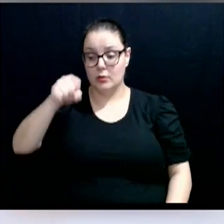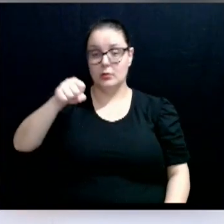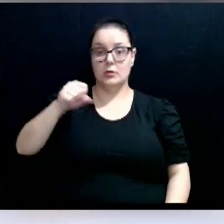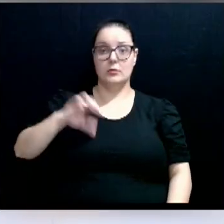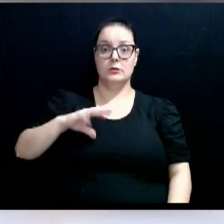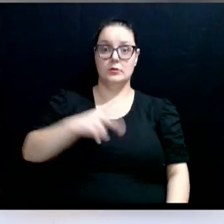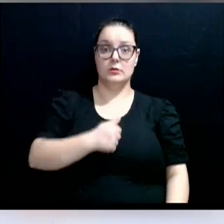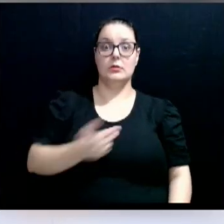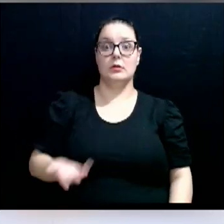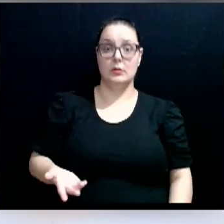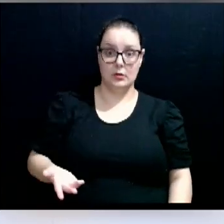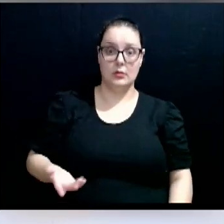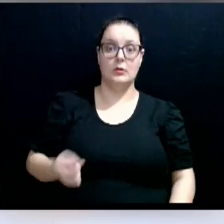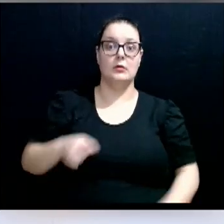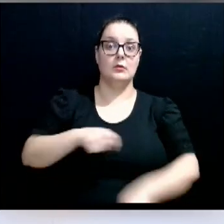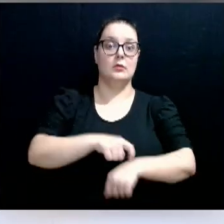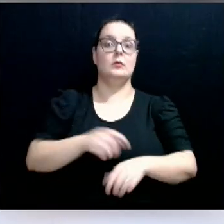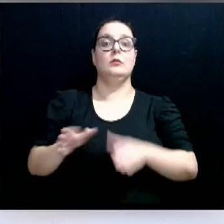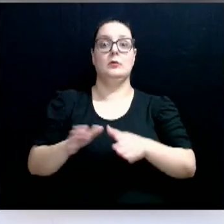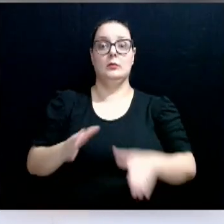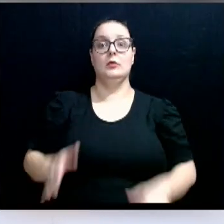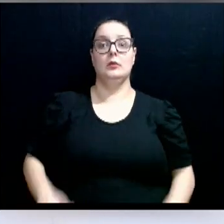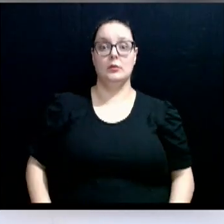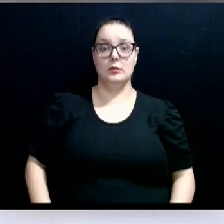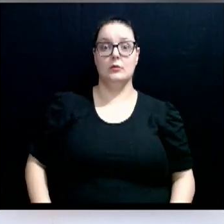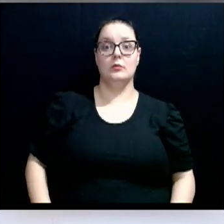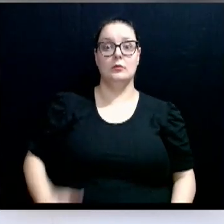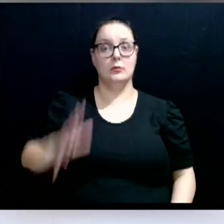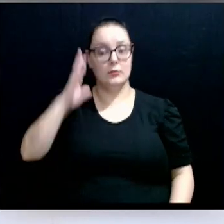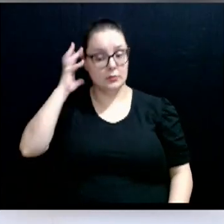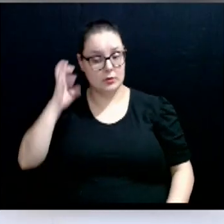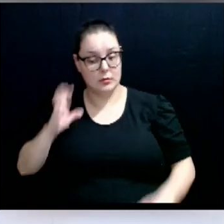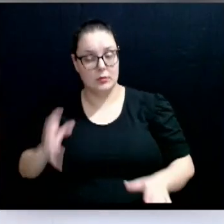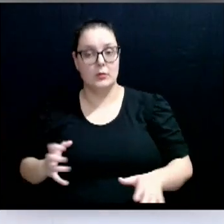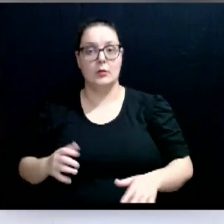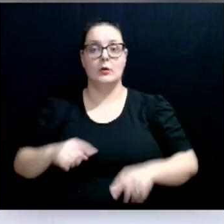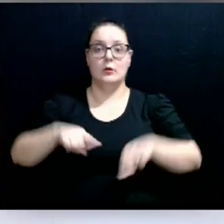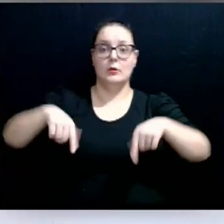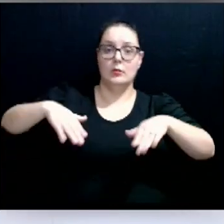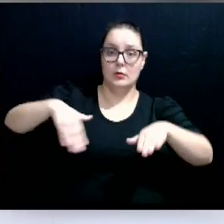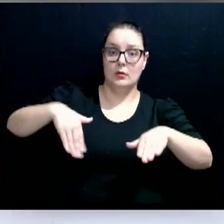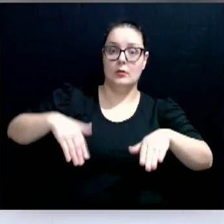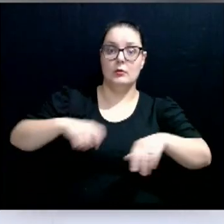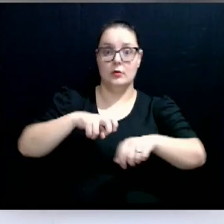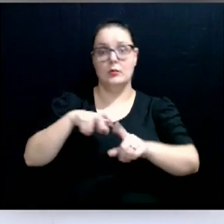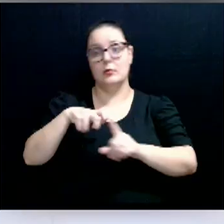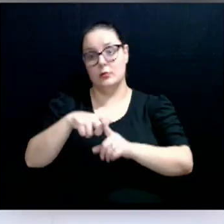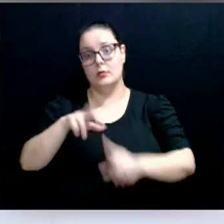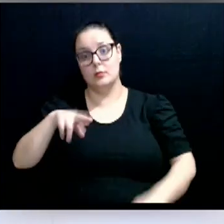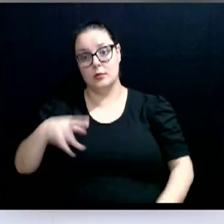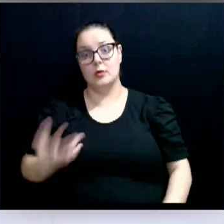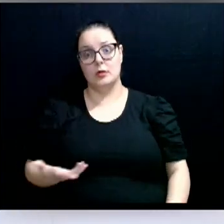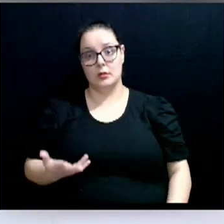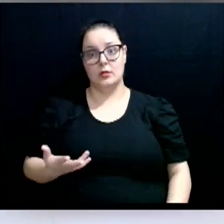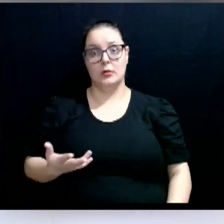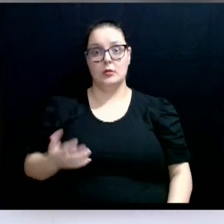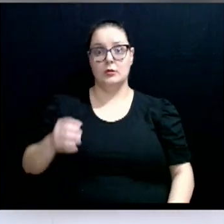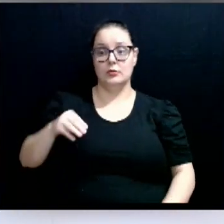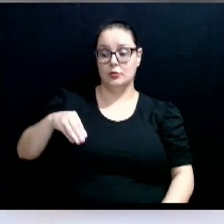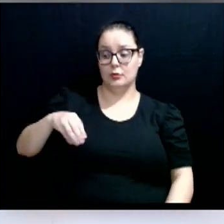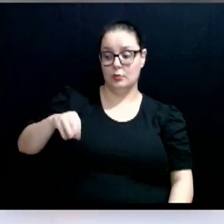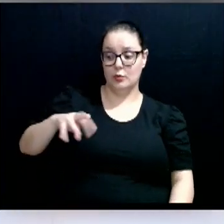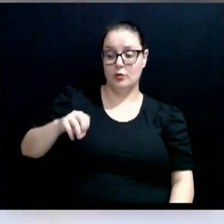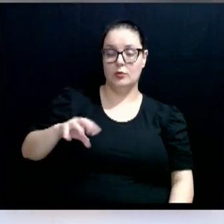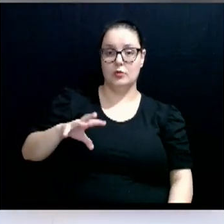socorridas a tempo, mas que tiveram o cabelo sugado por piscina em acidentes por conta desse motor de sucção ligado. Legal isso, né, vereador?